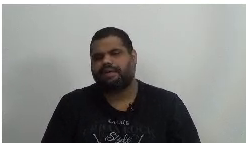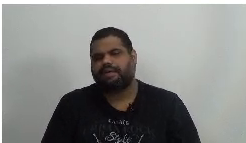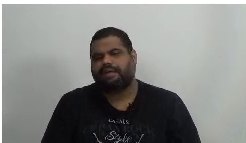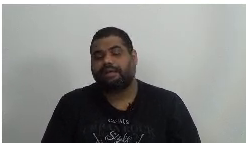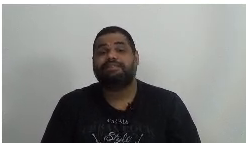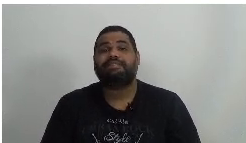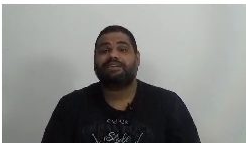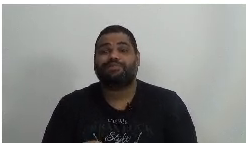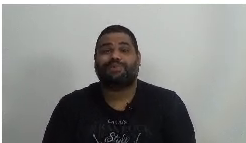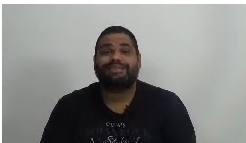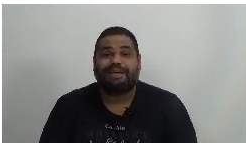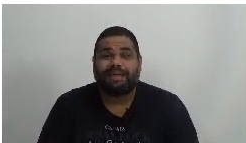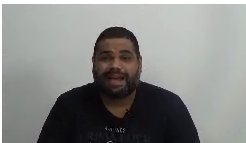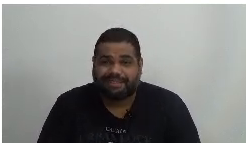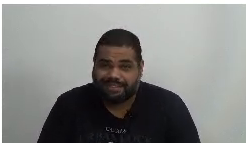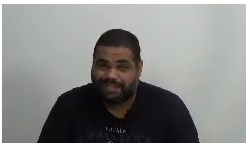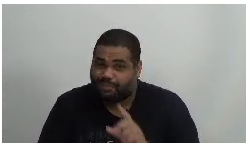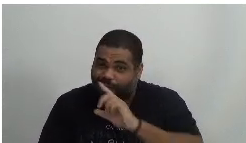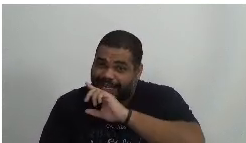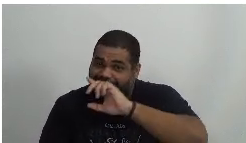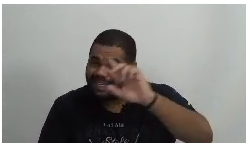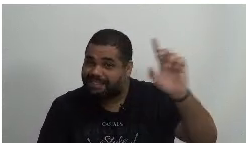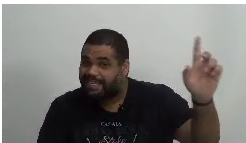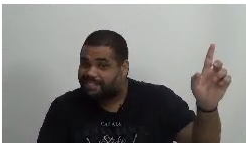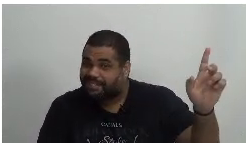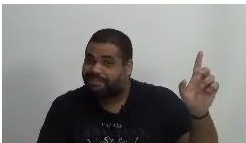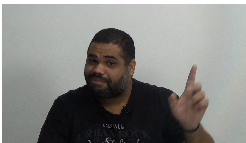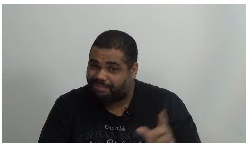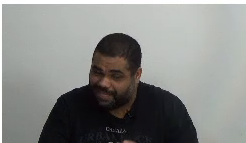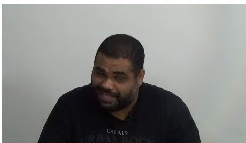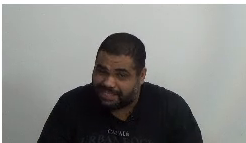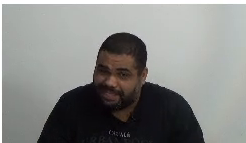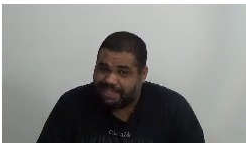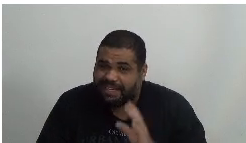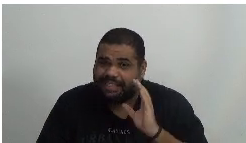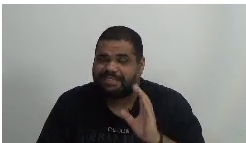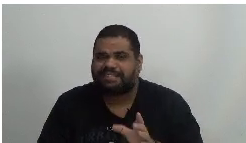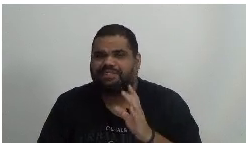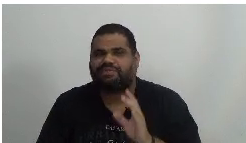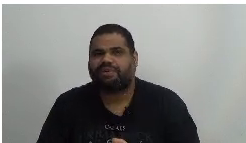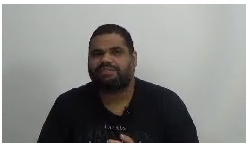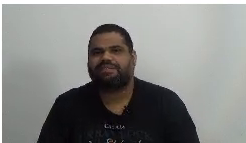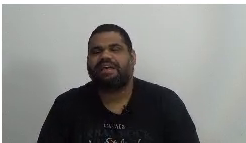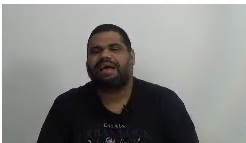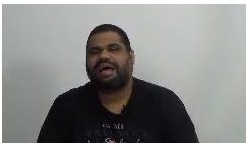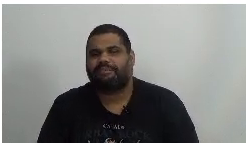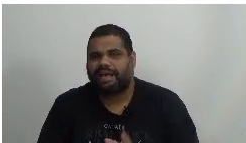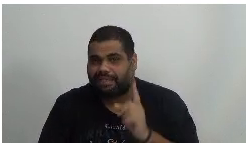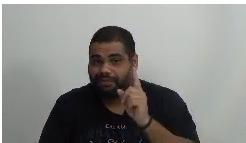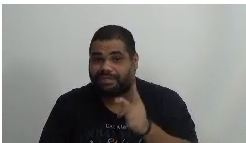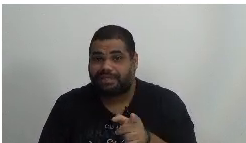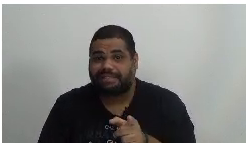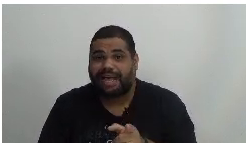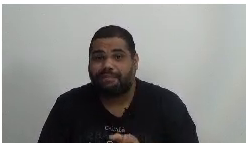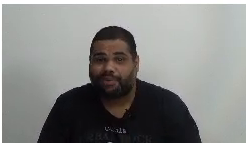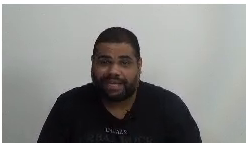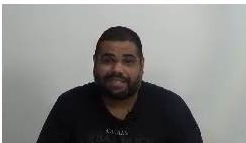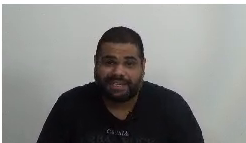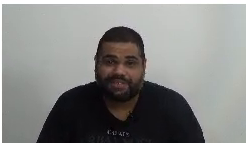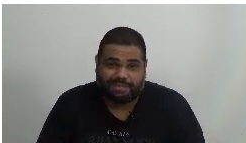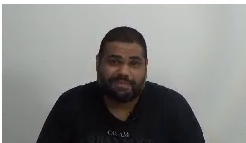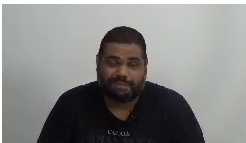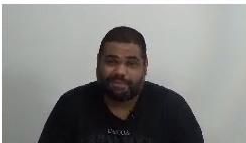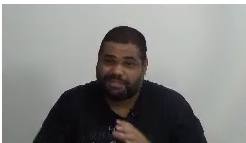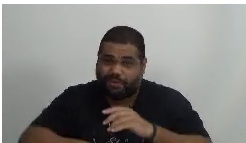MPP, inscrições abertas, né? Só que até sexta, beleza? Inscrições abertas. Você sabe o que